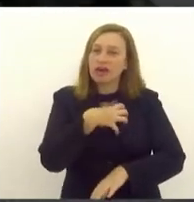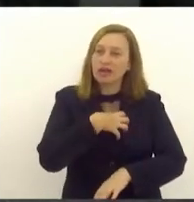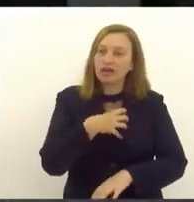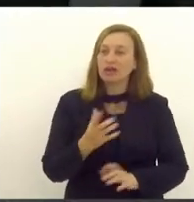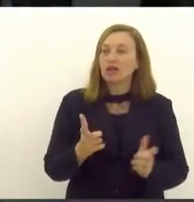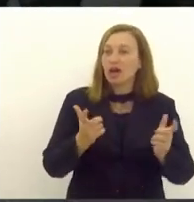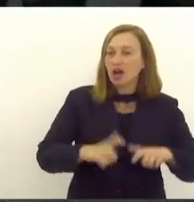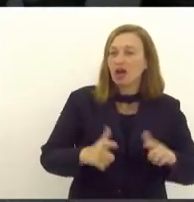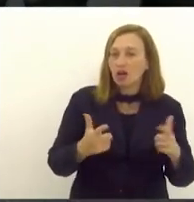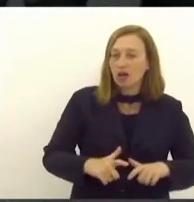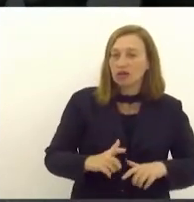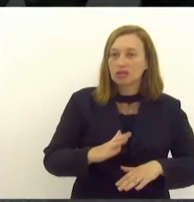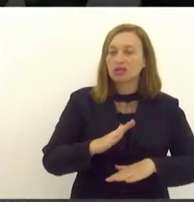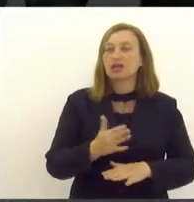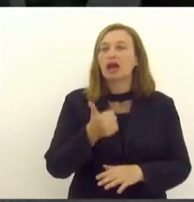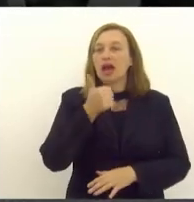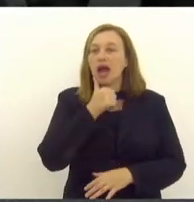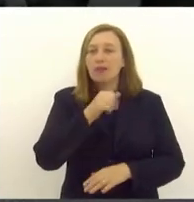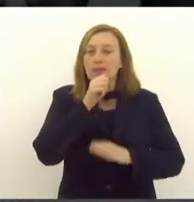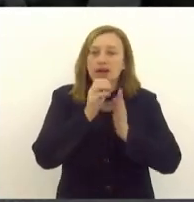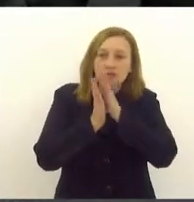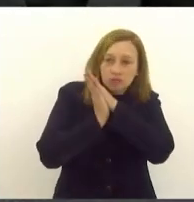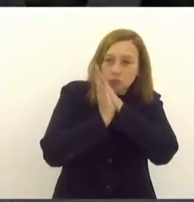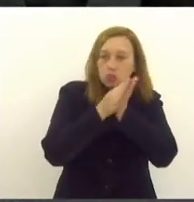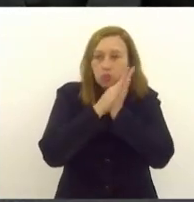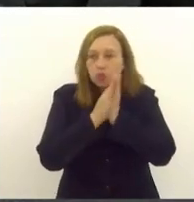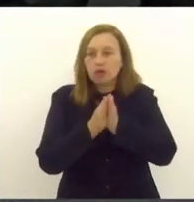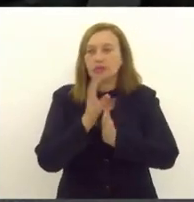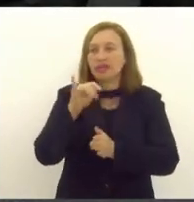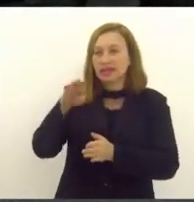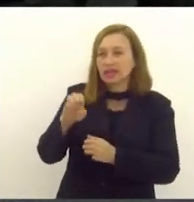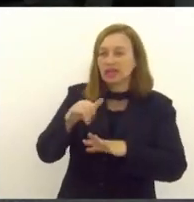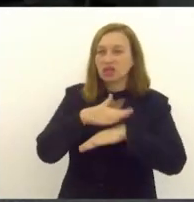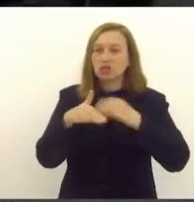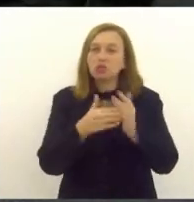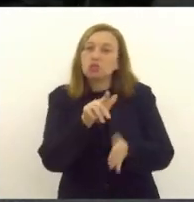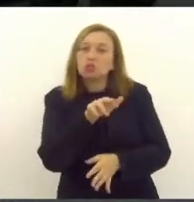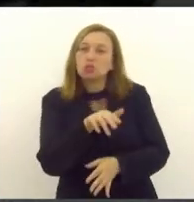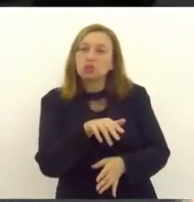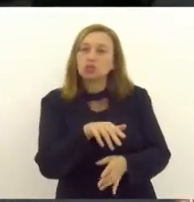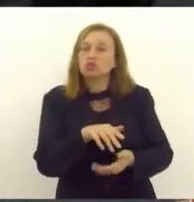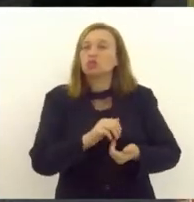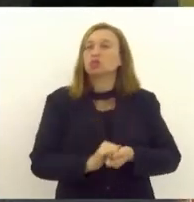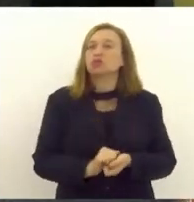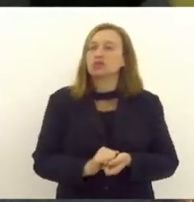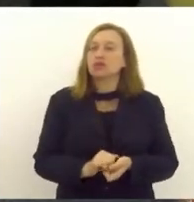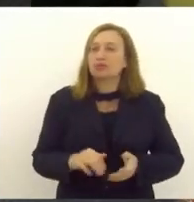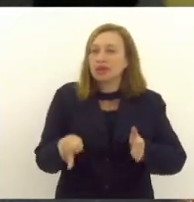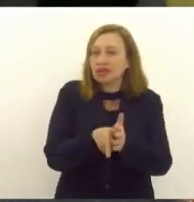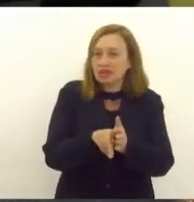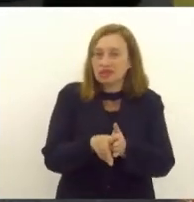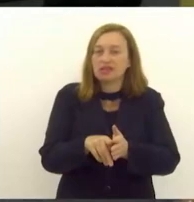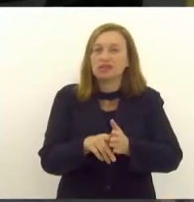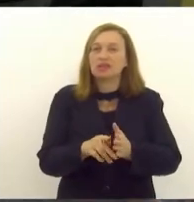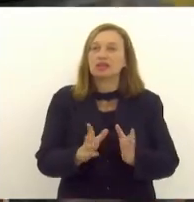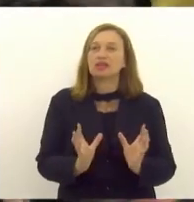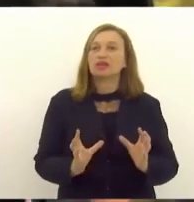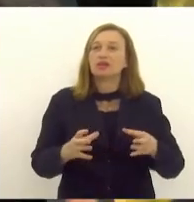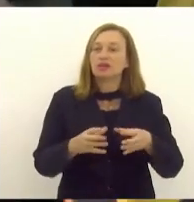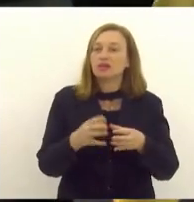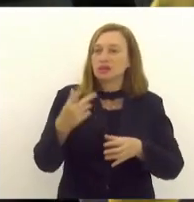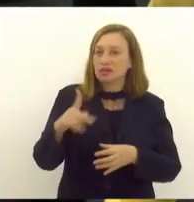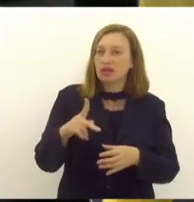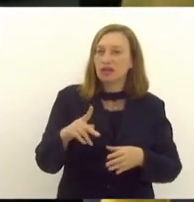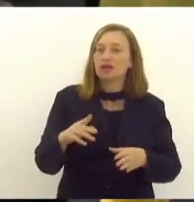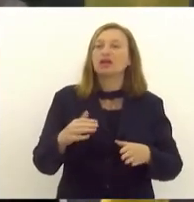atuava mãe Bernadete todos os irmãos e as irmãs e também fazendo couro ao Deputado Átila